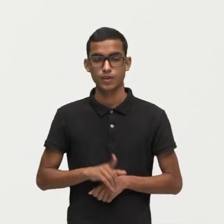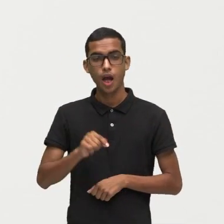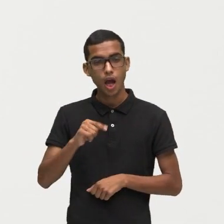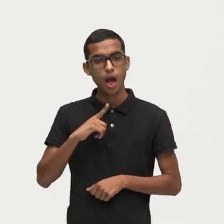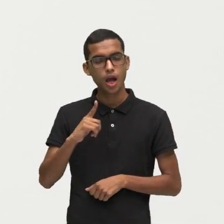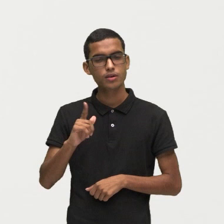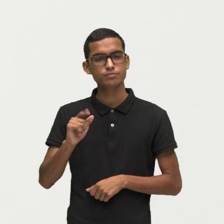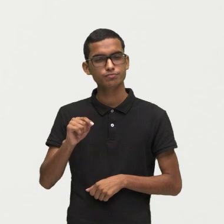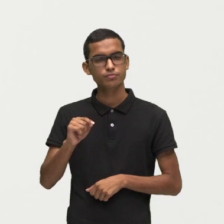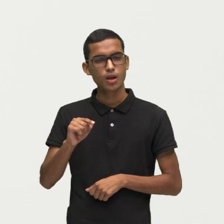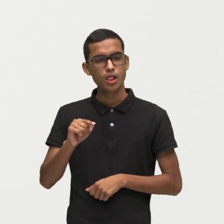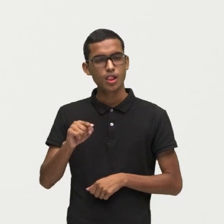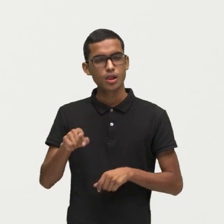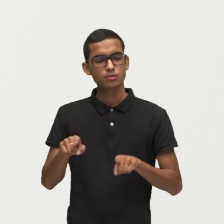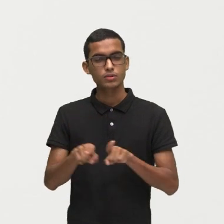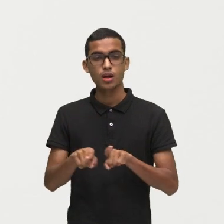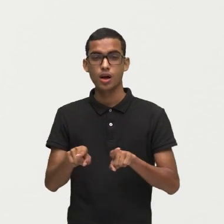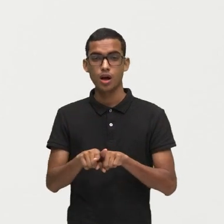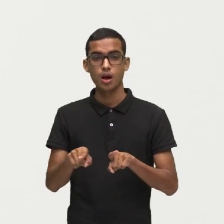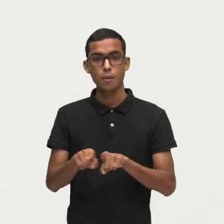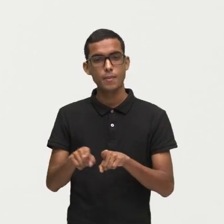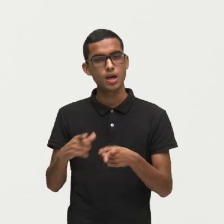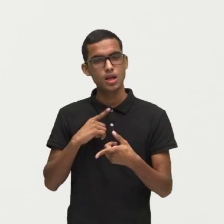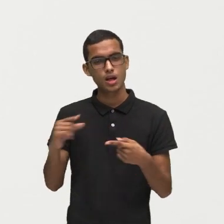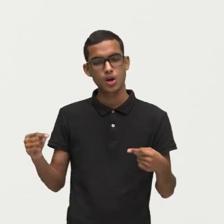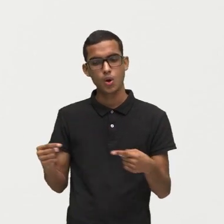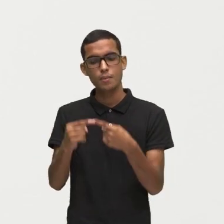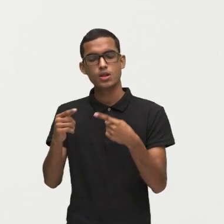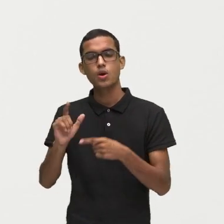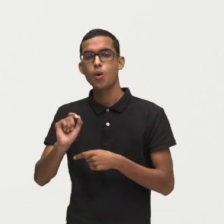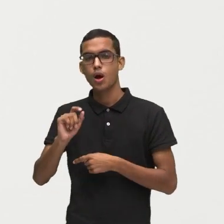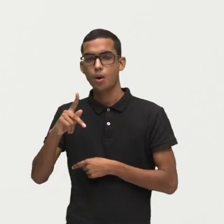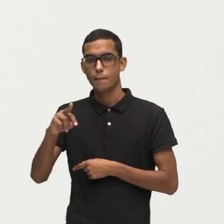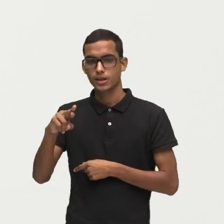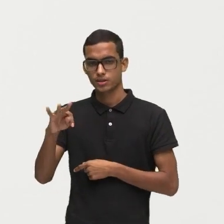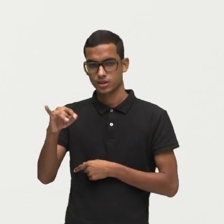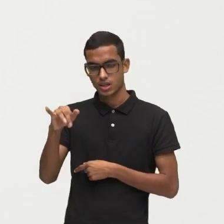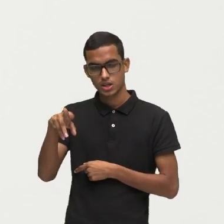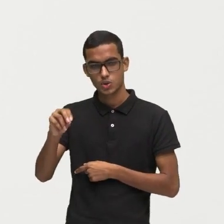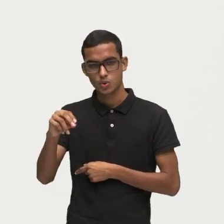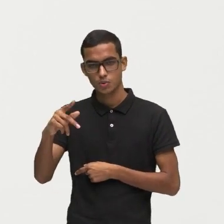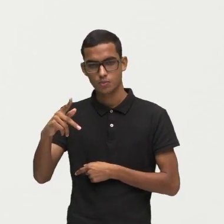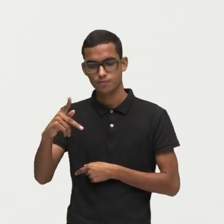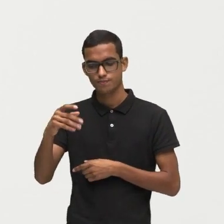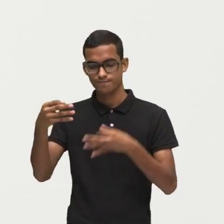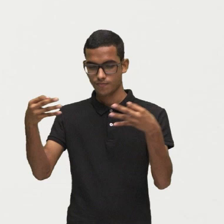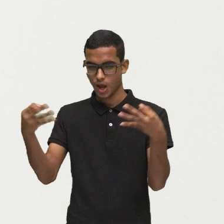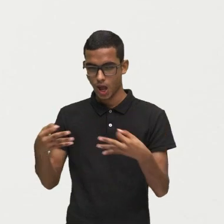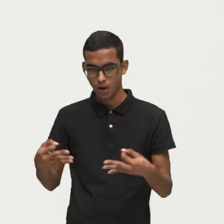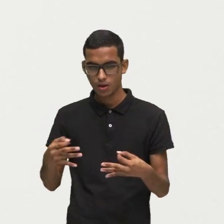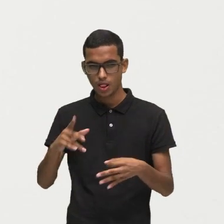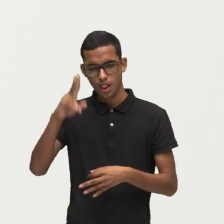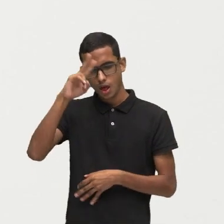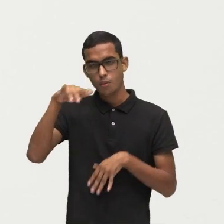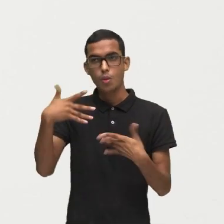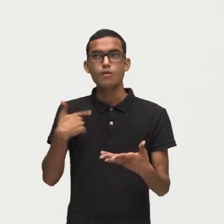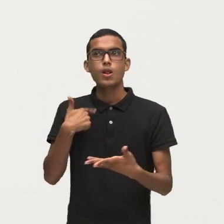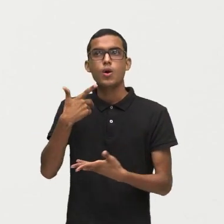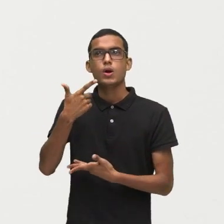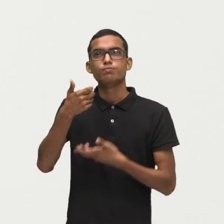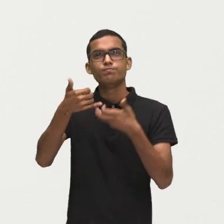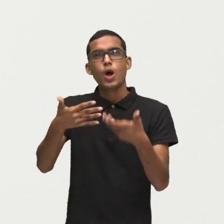corresponde até ao nosso pretérito perfeito. Lembre, por exemplo, quando eu falo eu estudei,